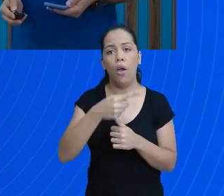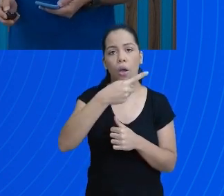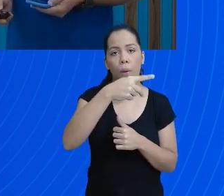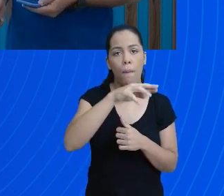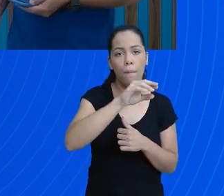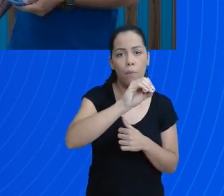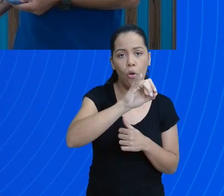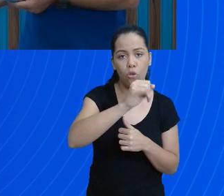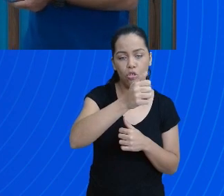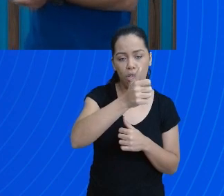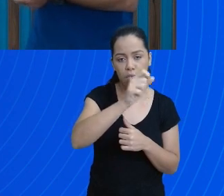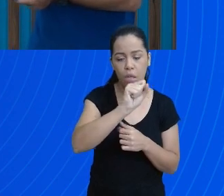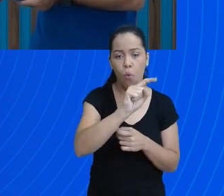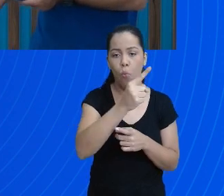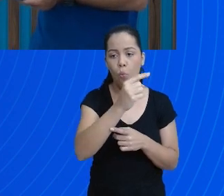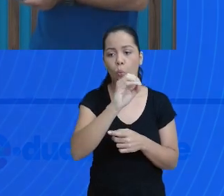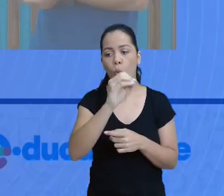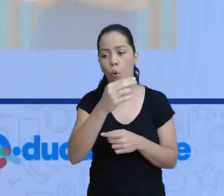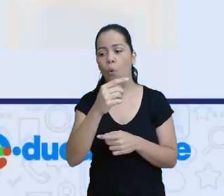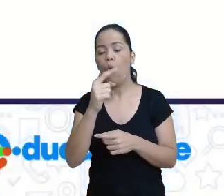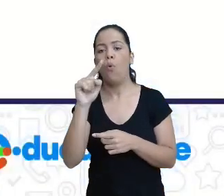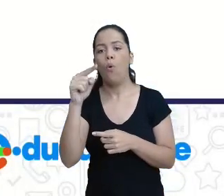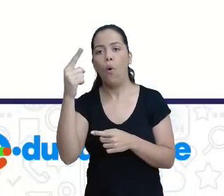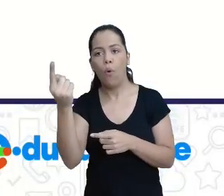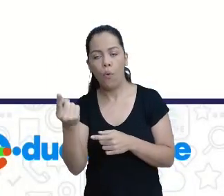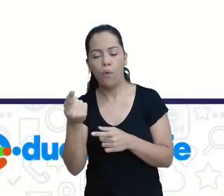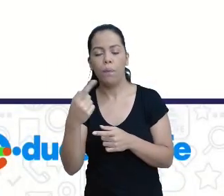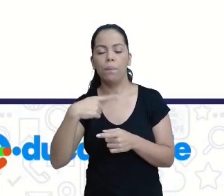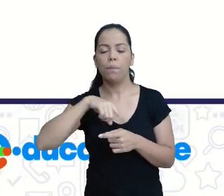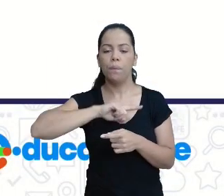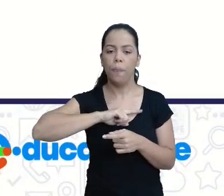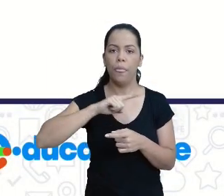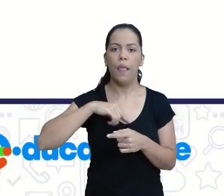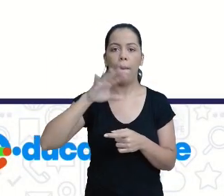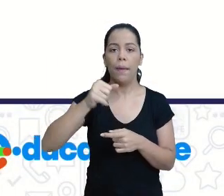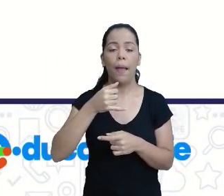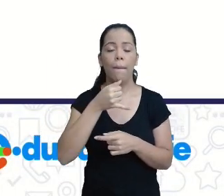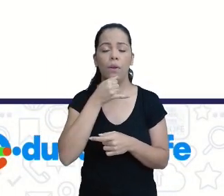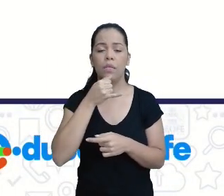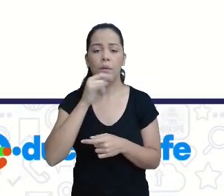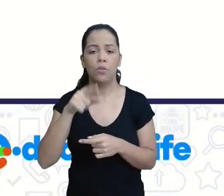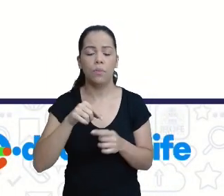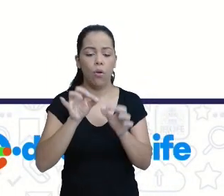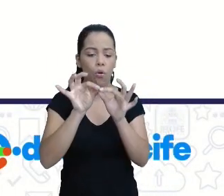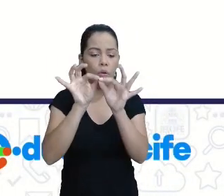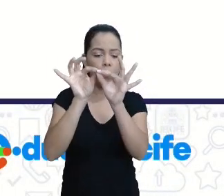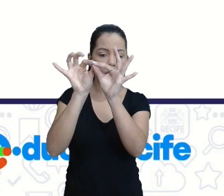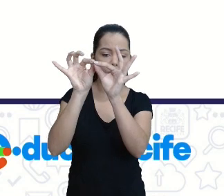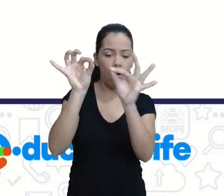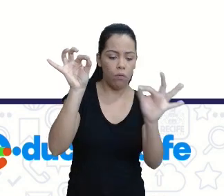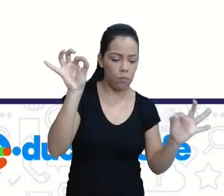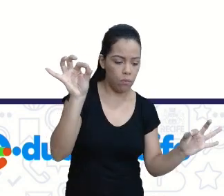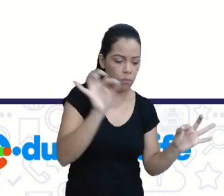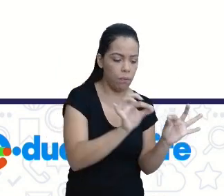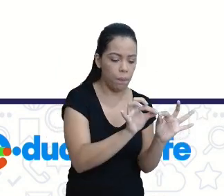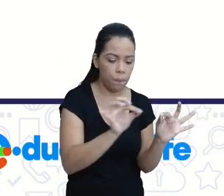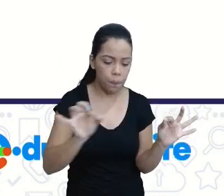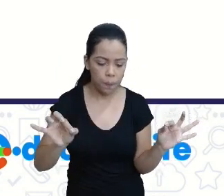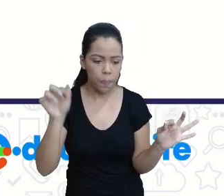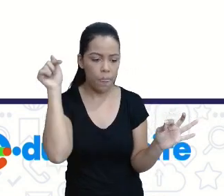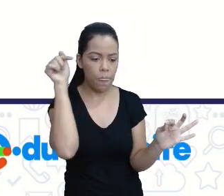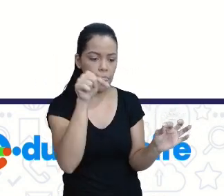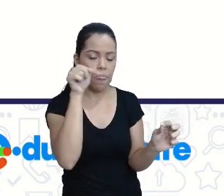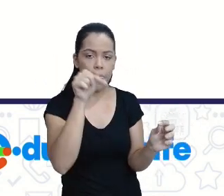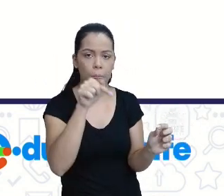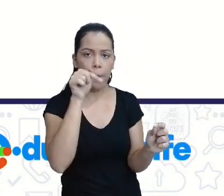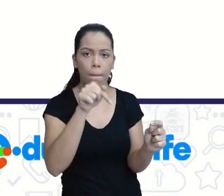certo? Então, quando eu pegar, por exemplo, só essa parte do triângulo retângulo, ou seja, aquele lado ali, a projeção,